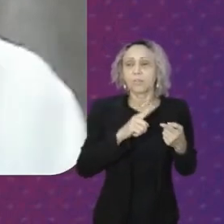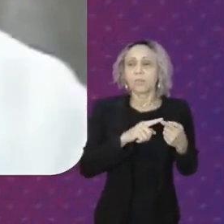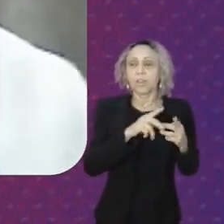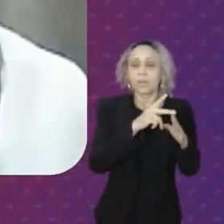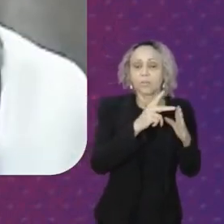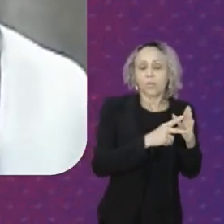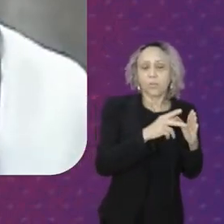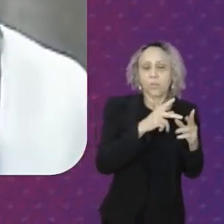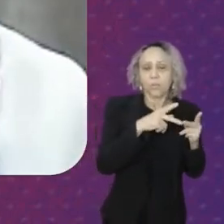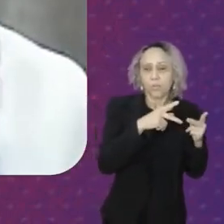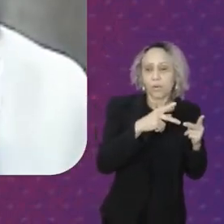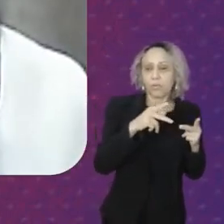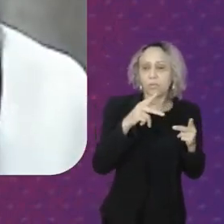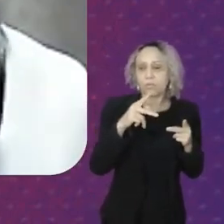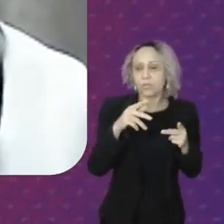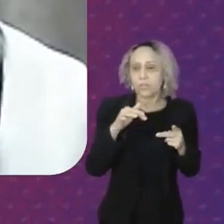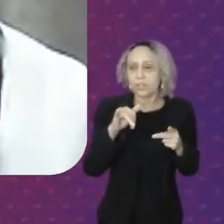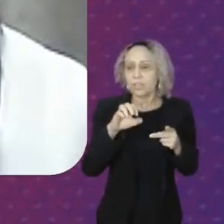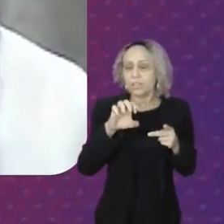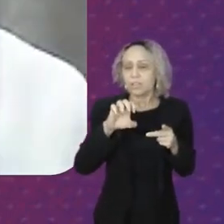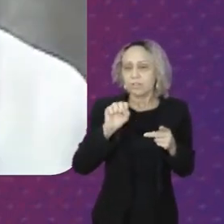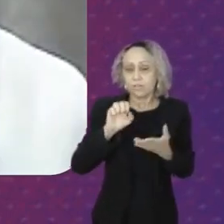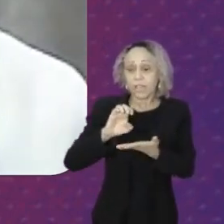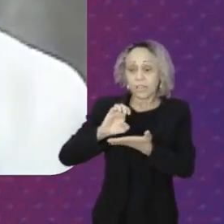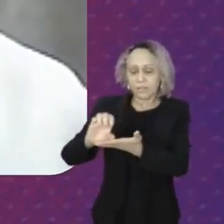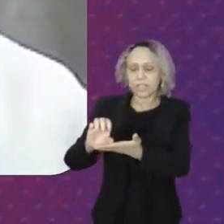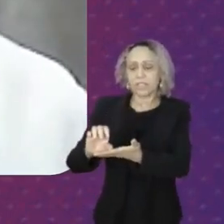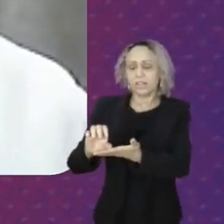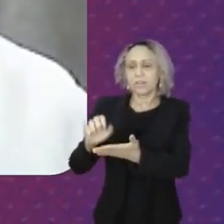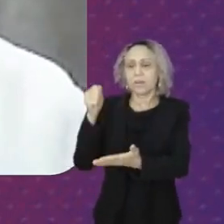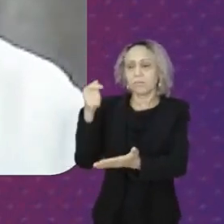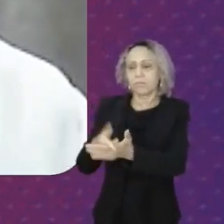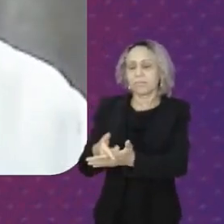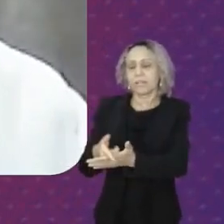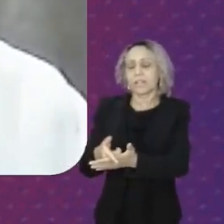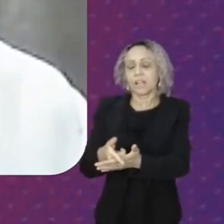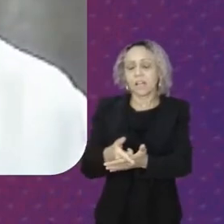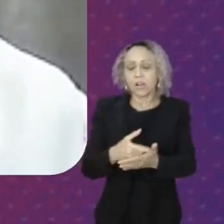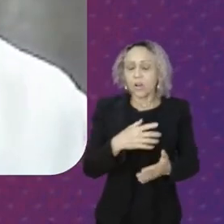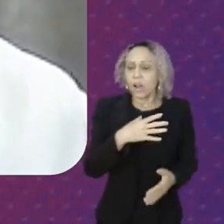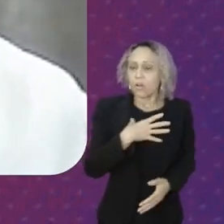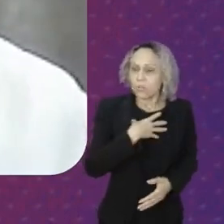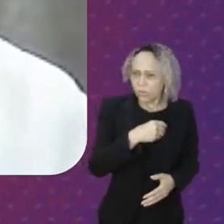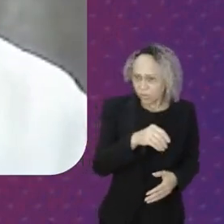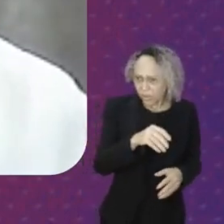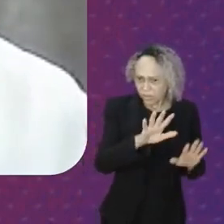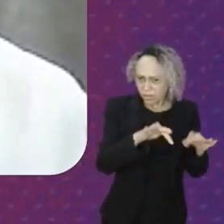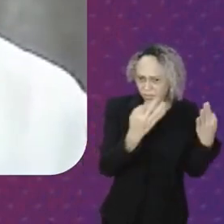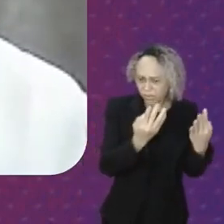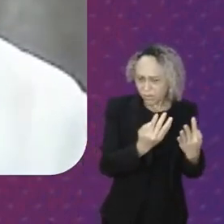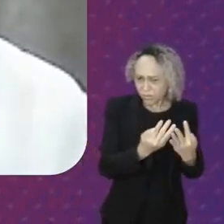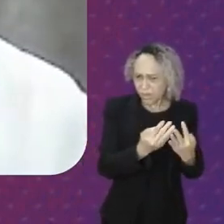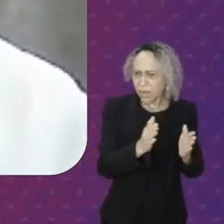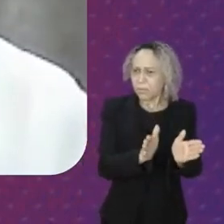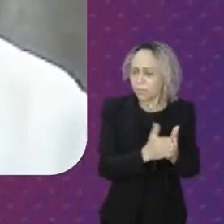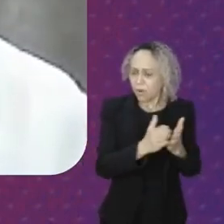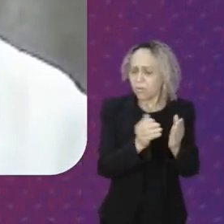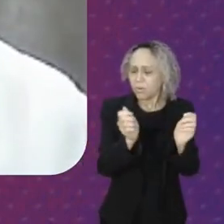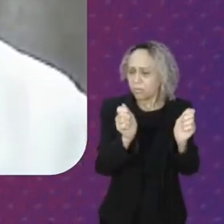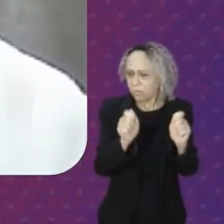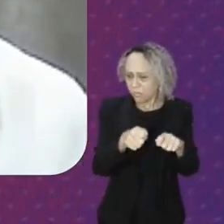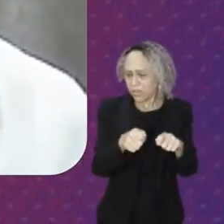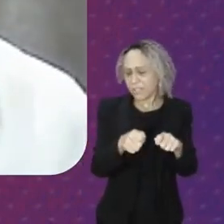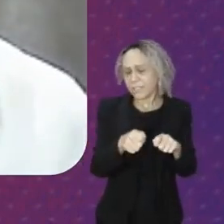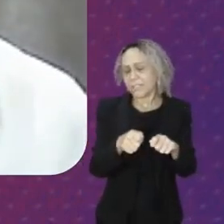muito importante, porque a gente conseguiu que os filhos do povo também pudessem ser doutores, mesmo de